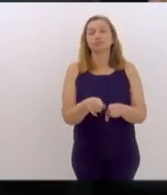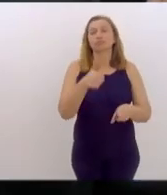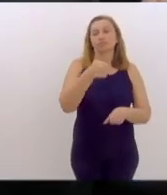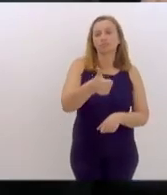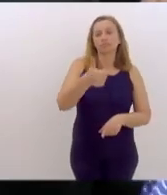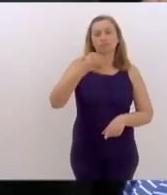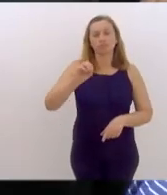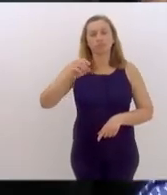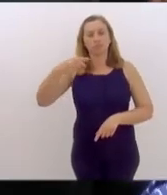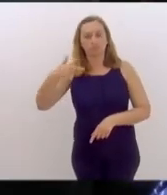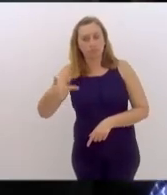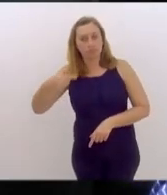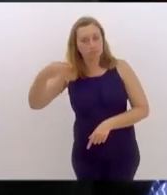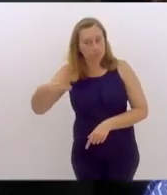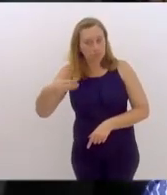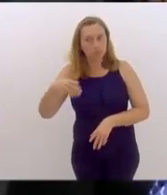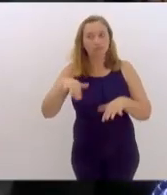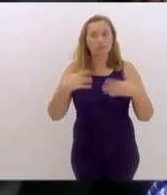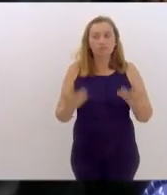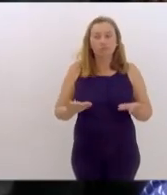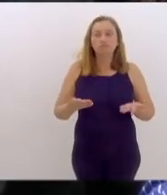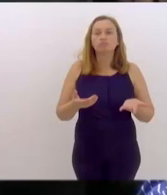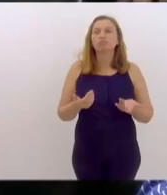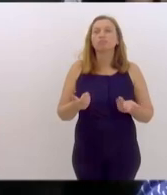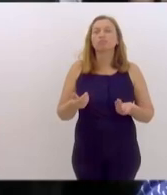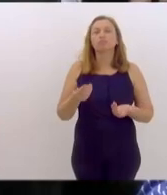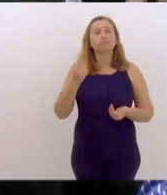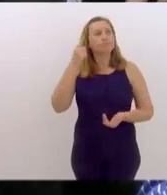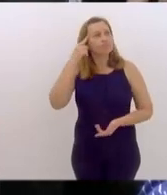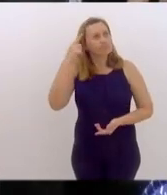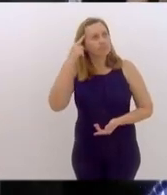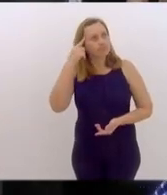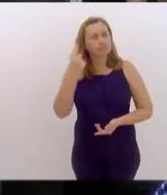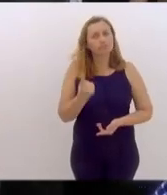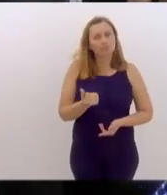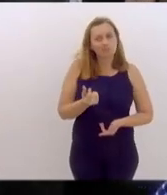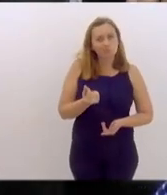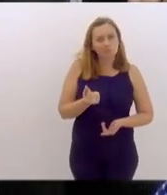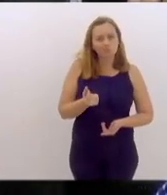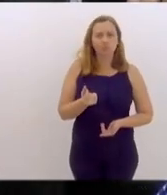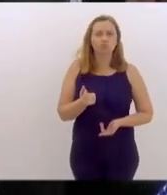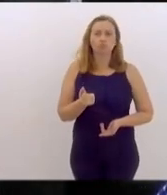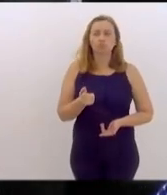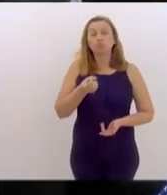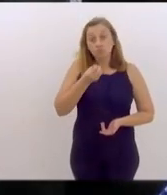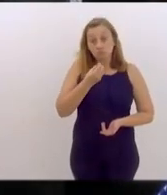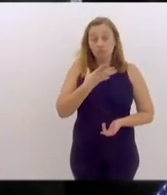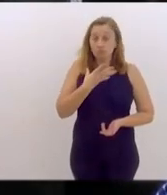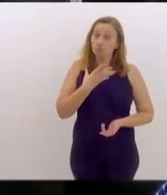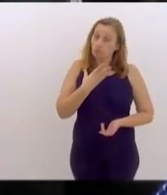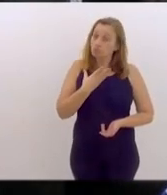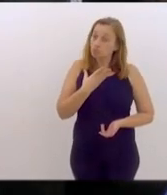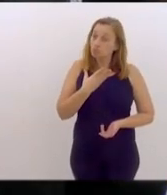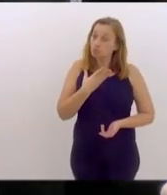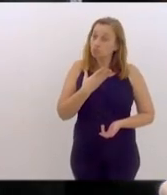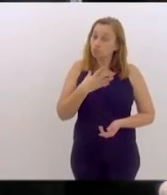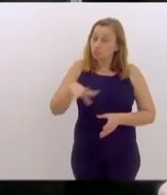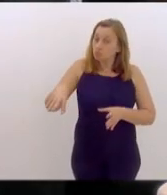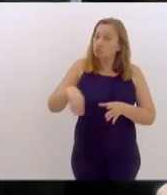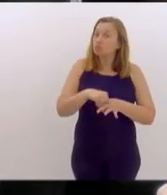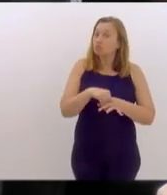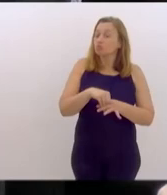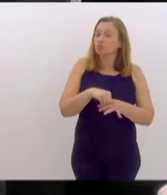2023 então necessariamente pensam valor que seja razoável para